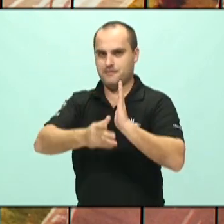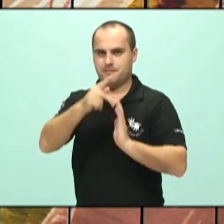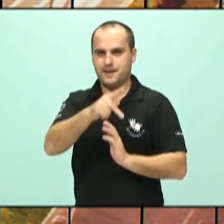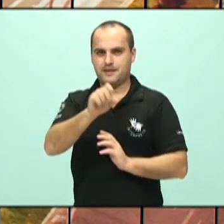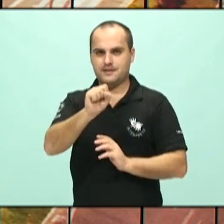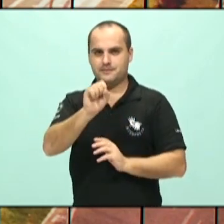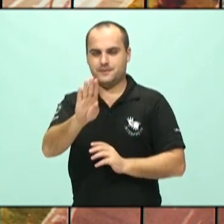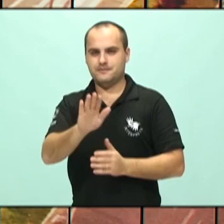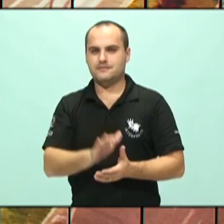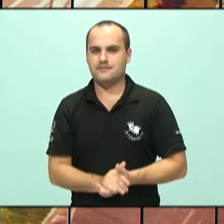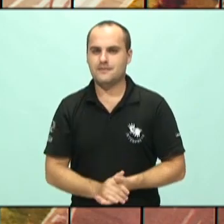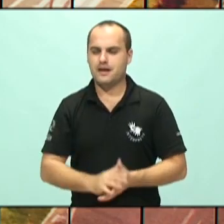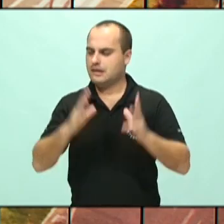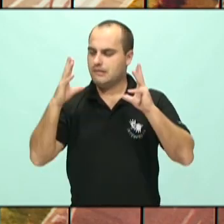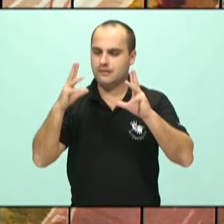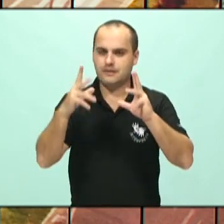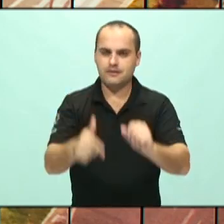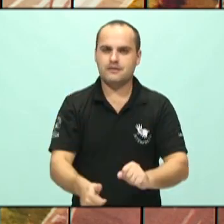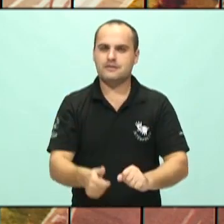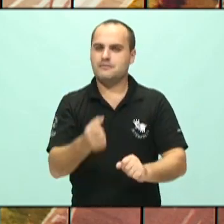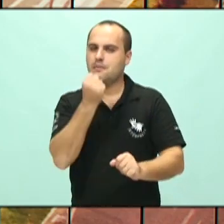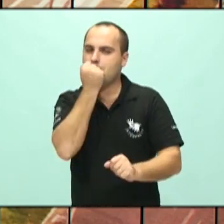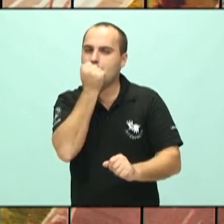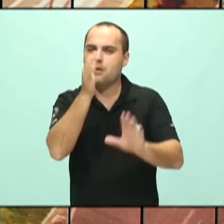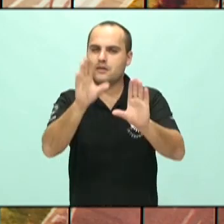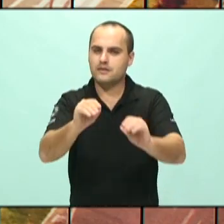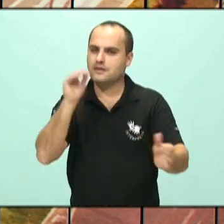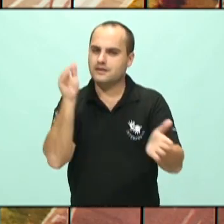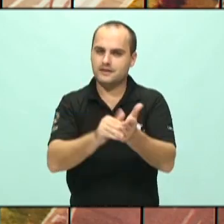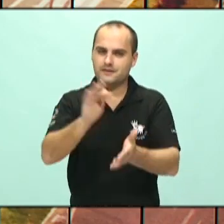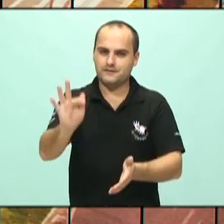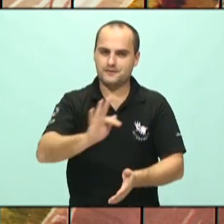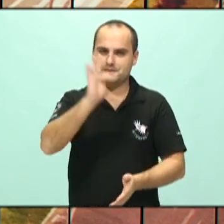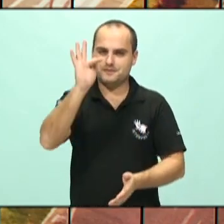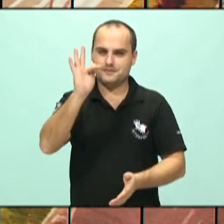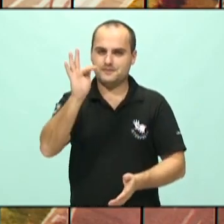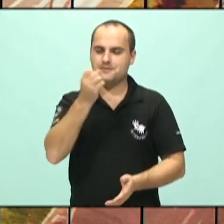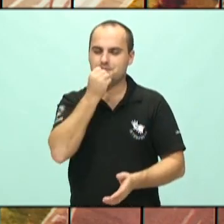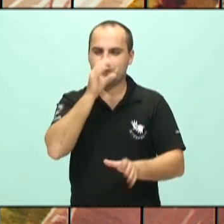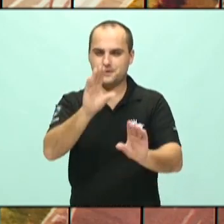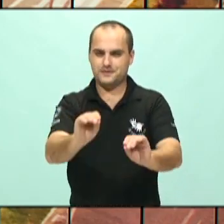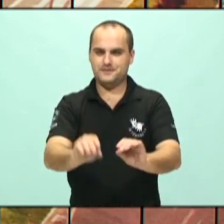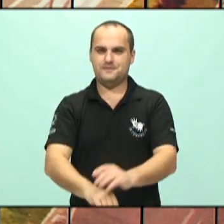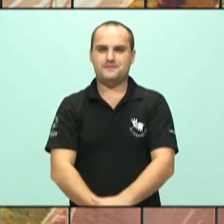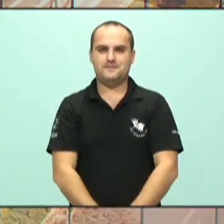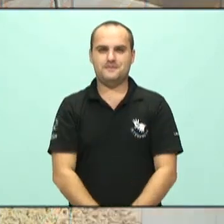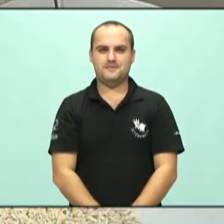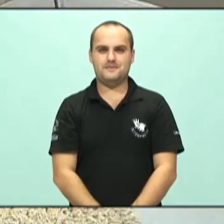PSB. Amigos, façamos todos uma grande noite e até o próximo programa. Boa noite.